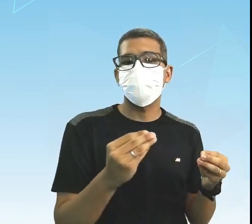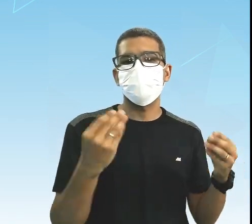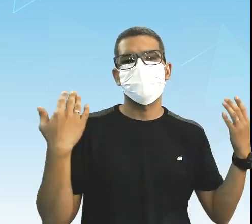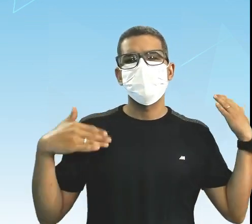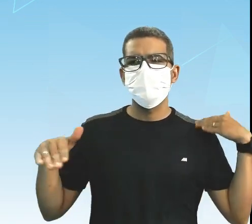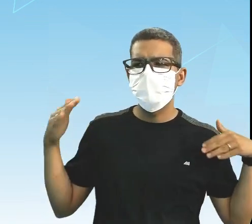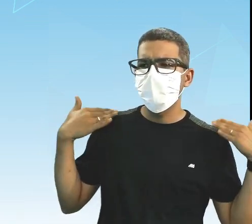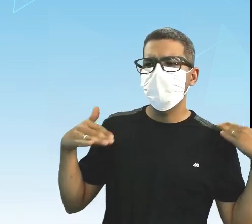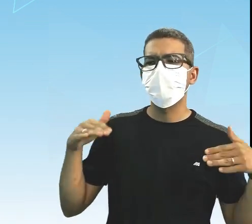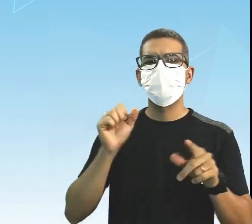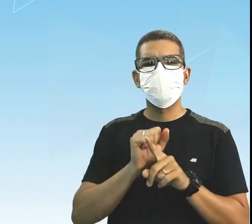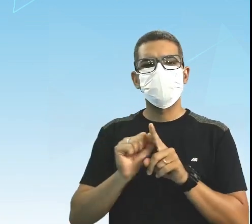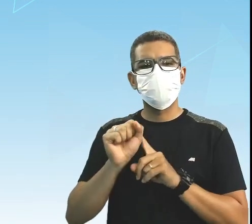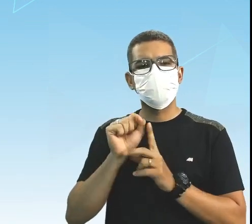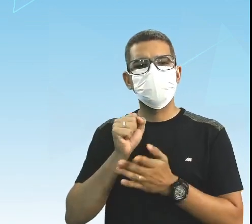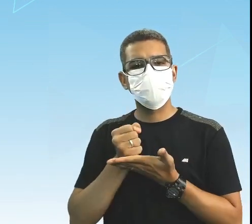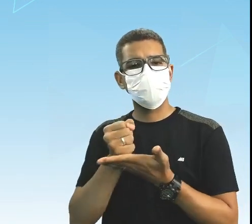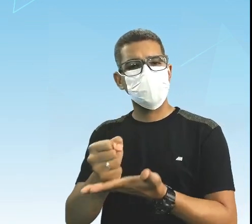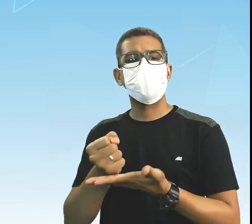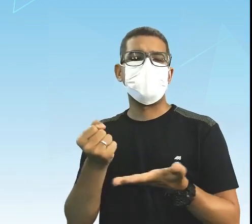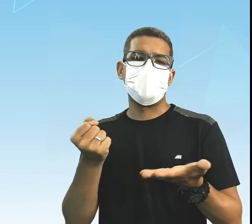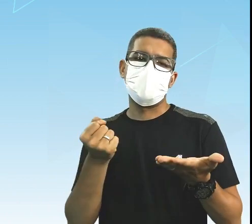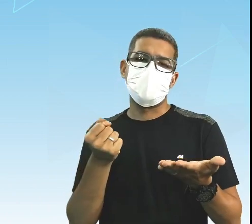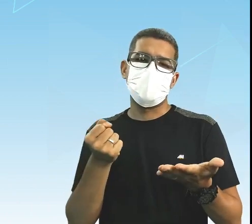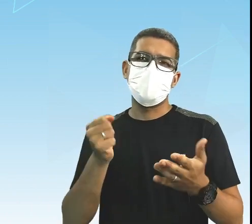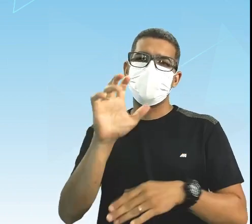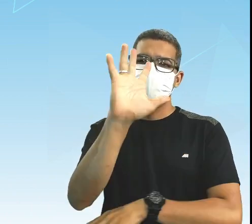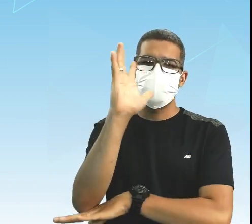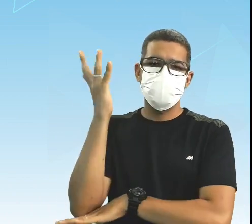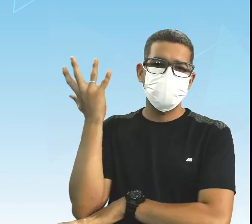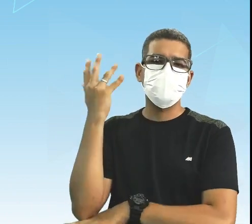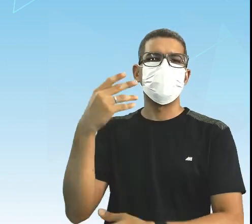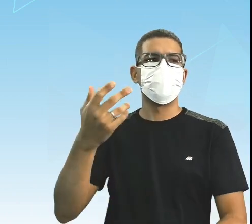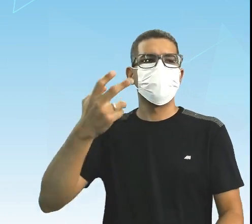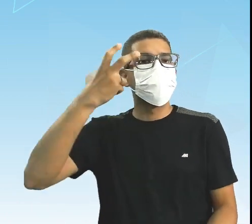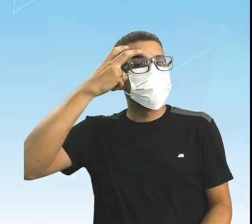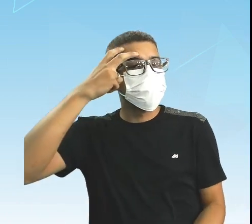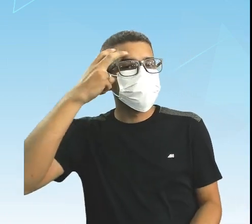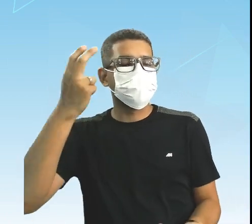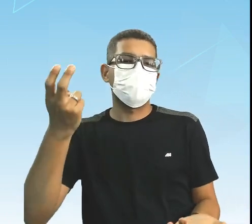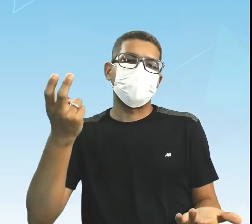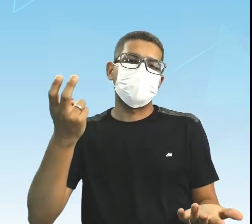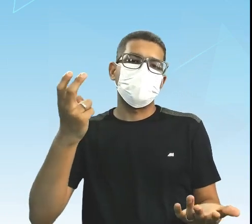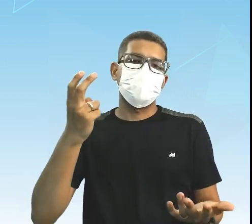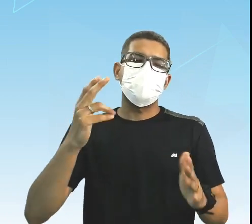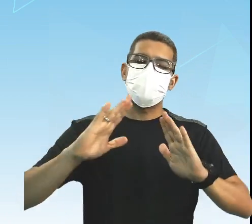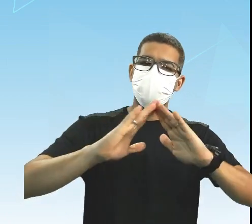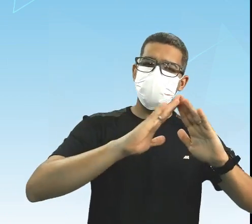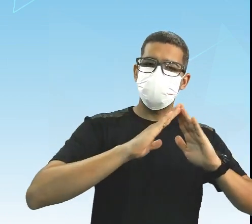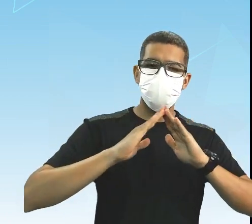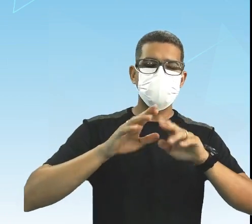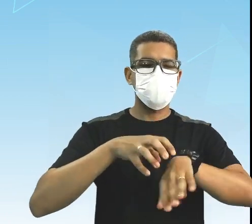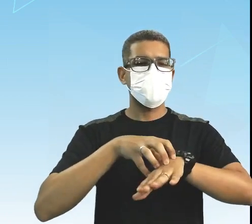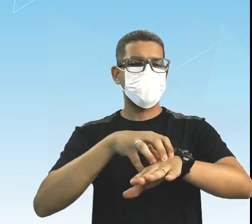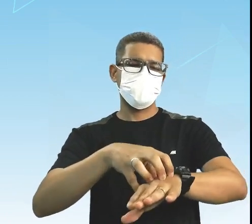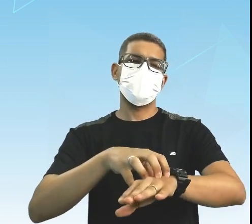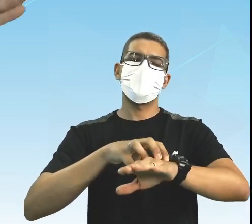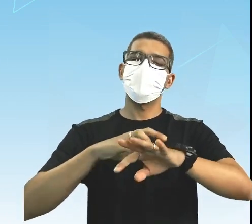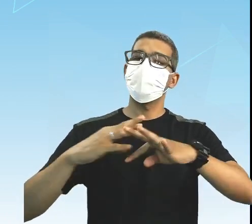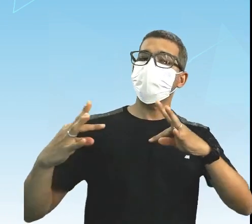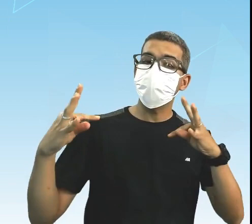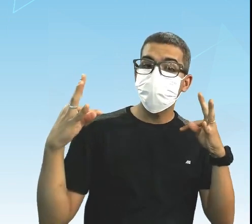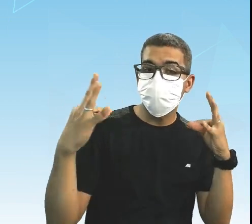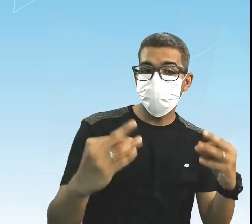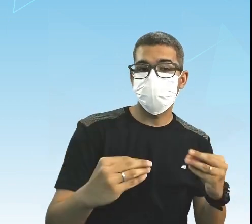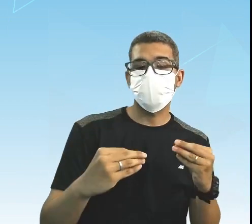lazer, assistência social, no meio ambiente, na cultura, na moradia e no transporte. Todos esses